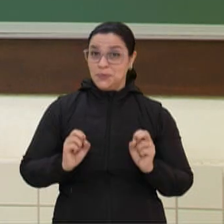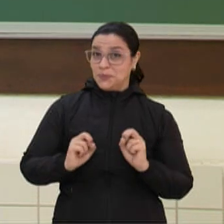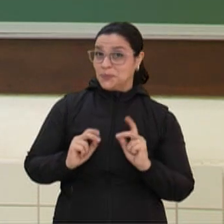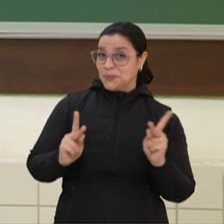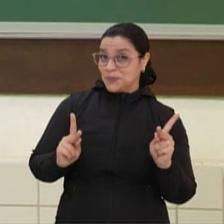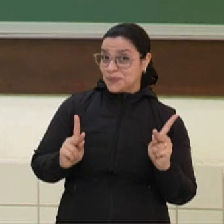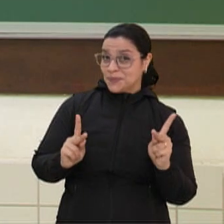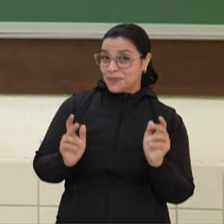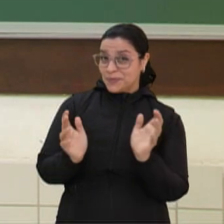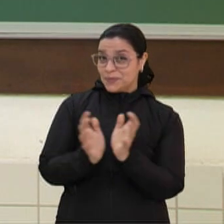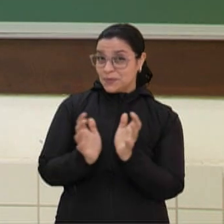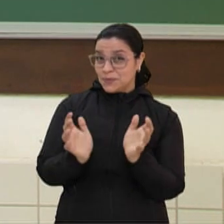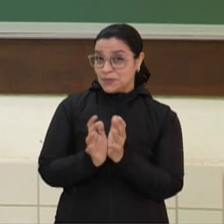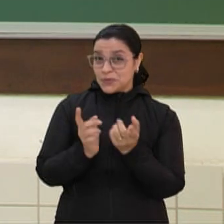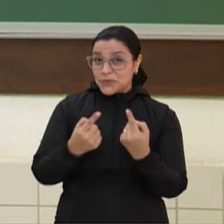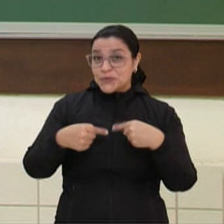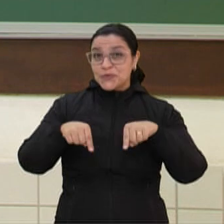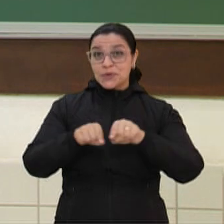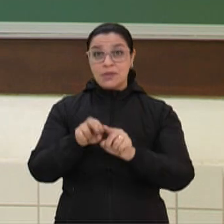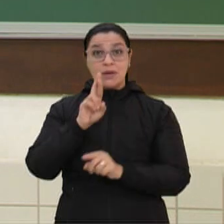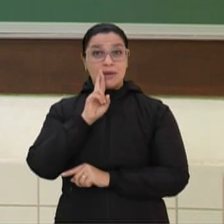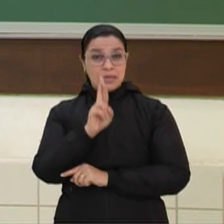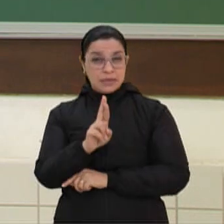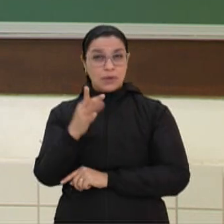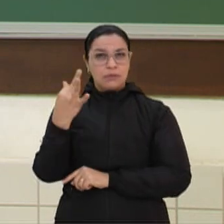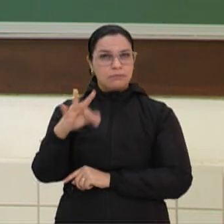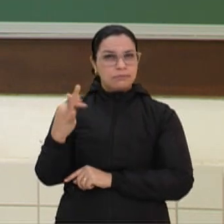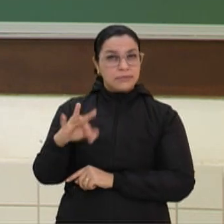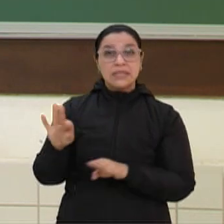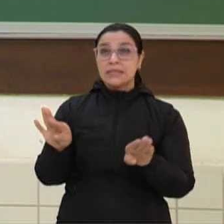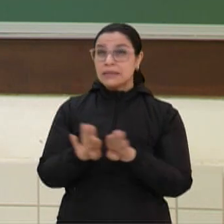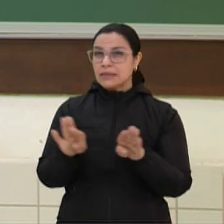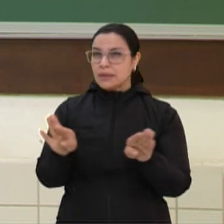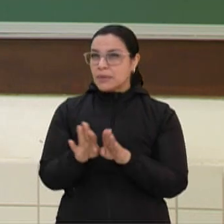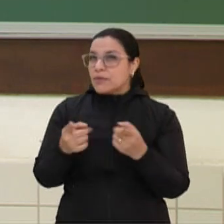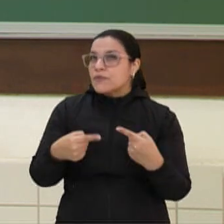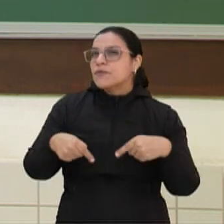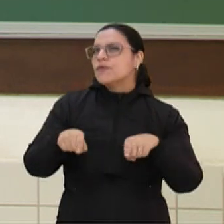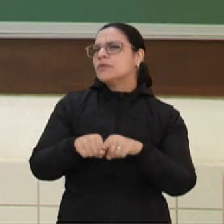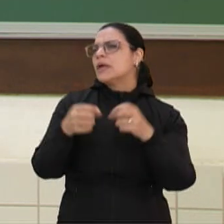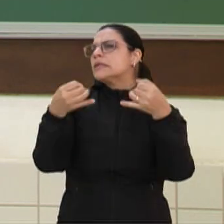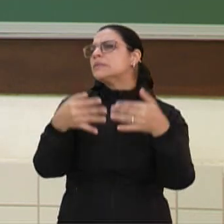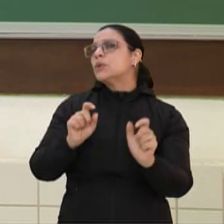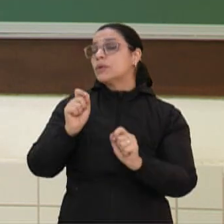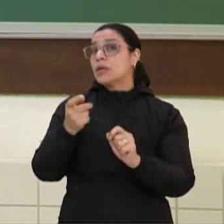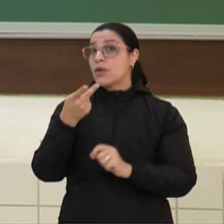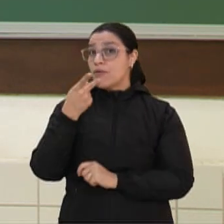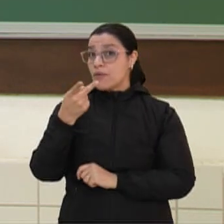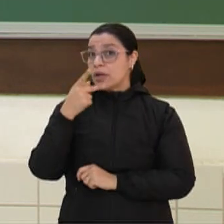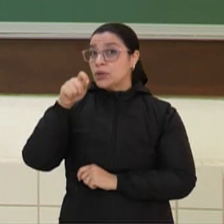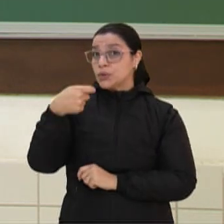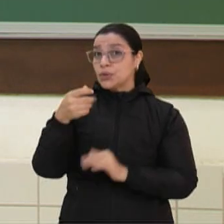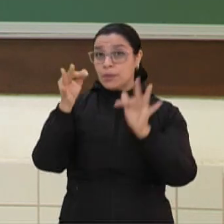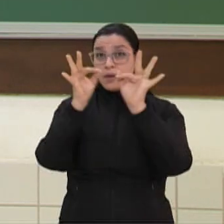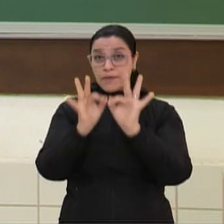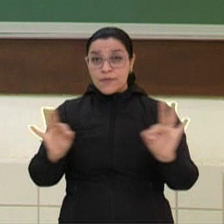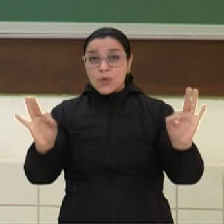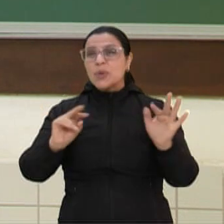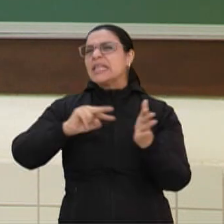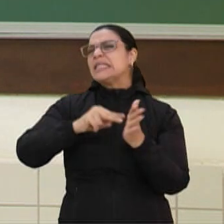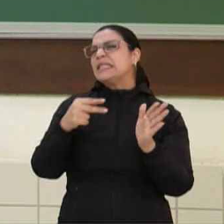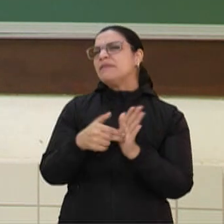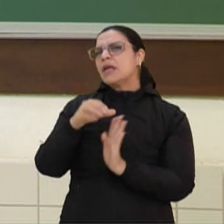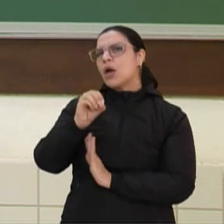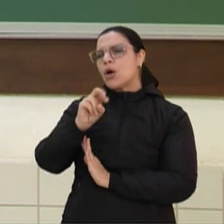Ok, turma, vamos à correção. Gostaria apenas de ressaltar que eu falei, prof, o que é